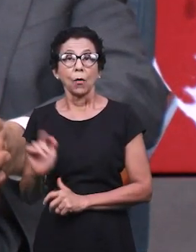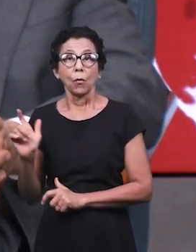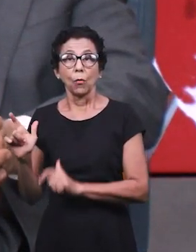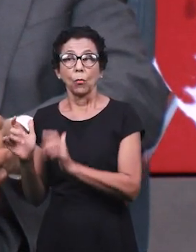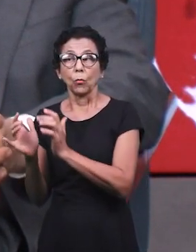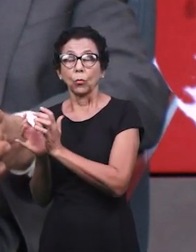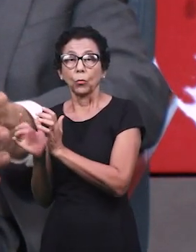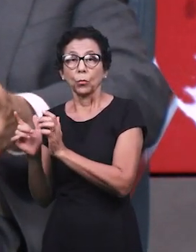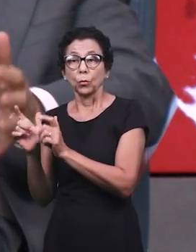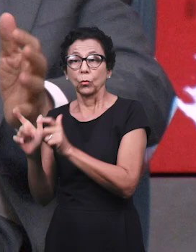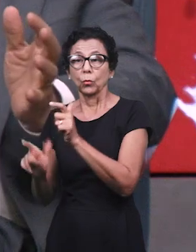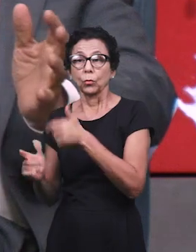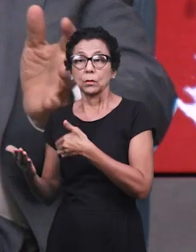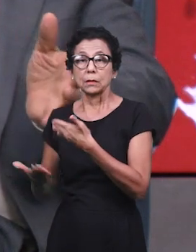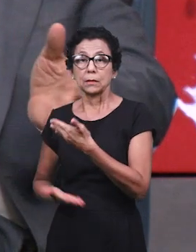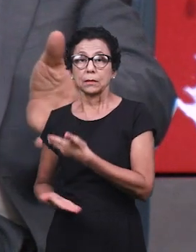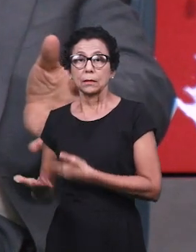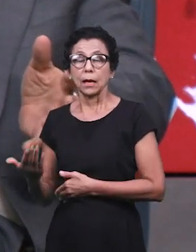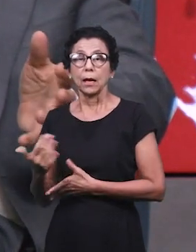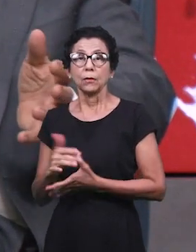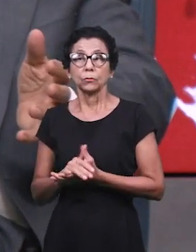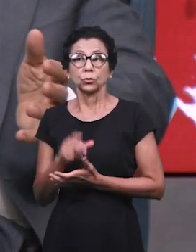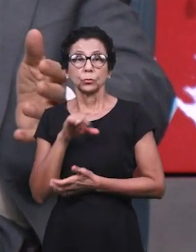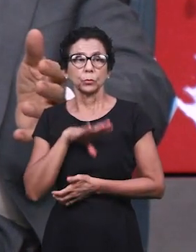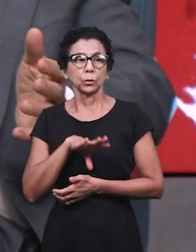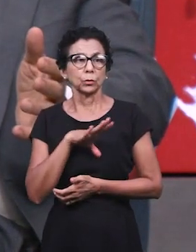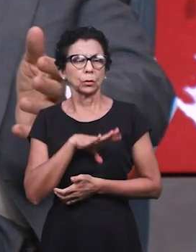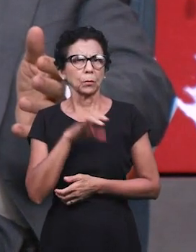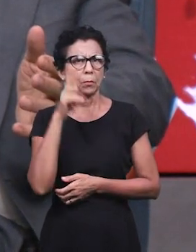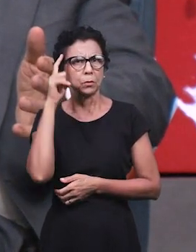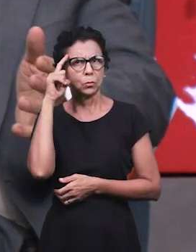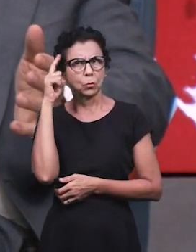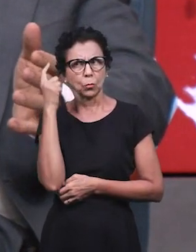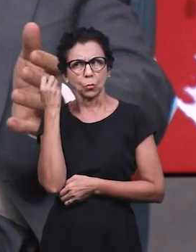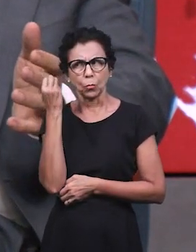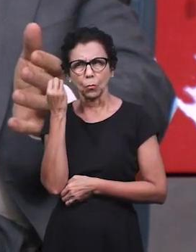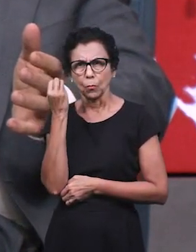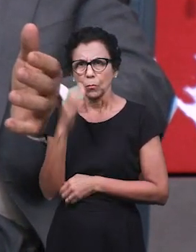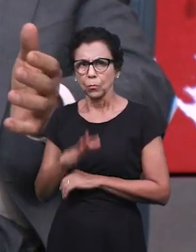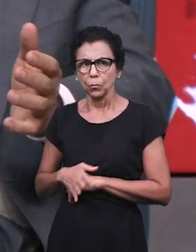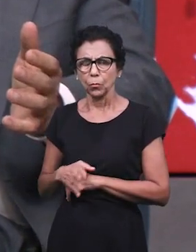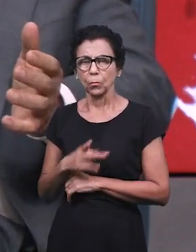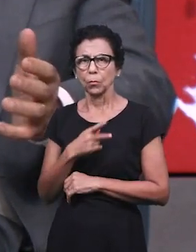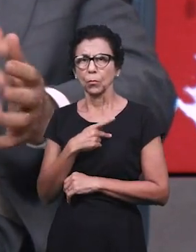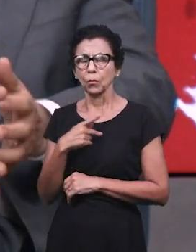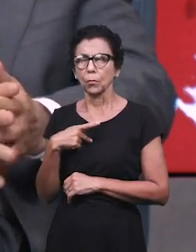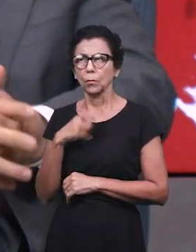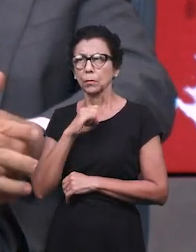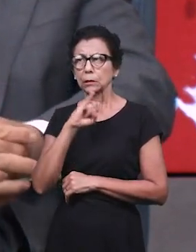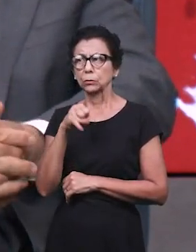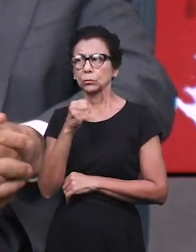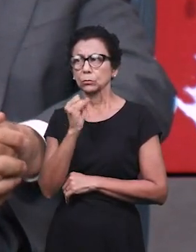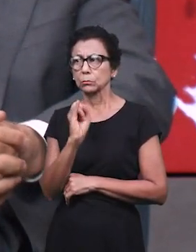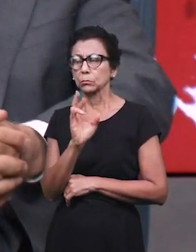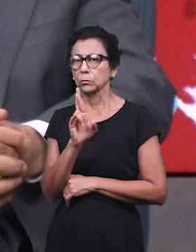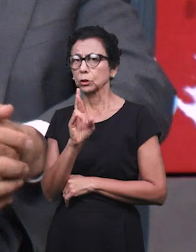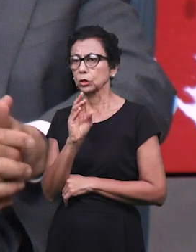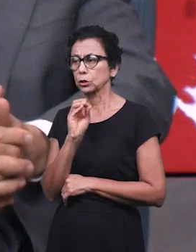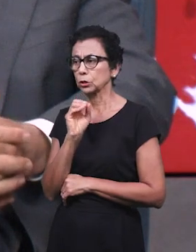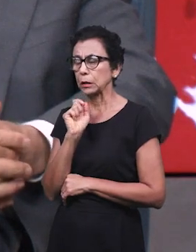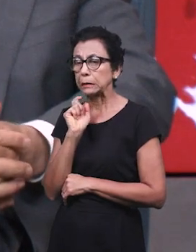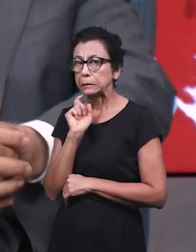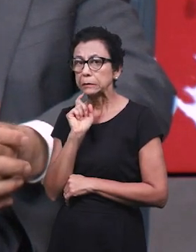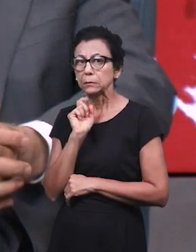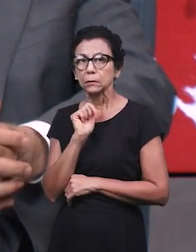Jairo não seria um discernimento que é para evangelização e nada? E o Senhor disse, não, é ele